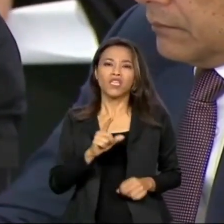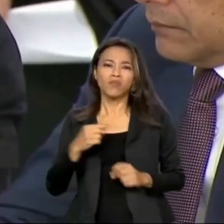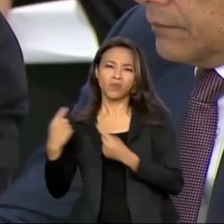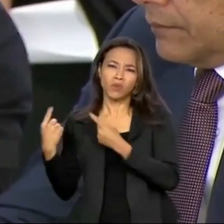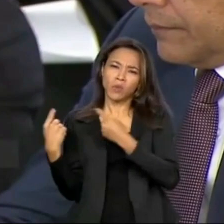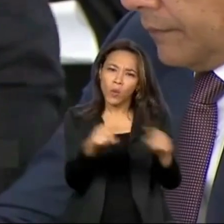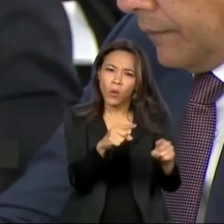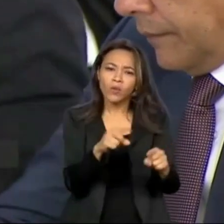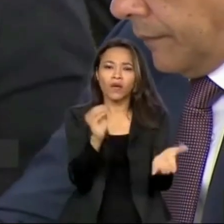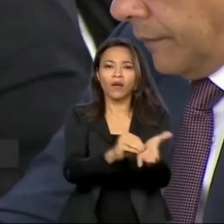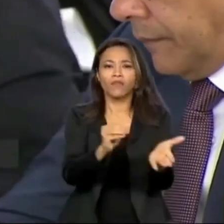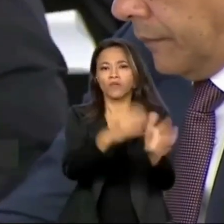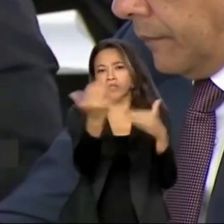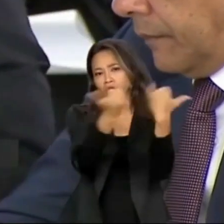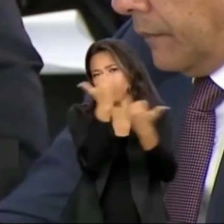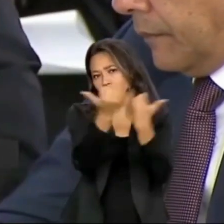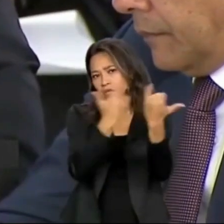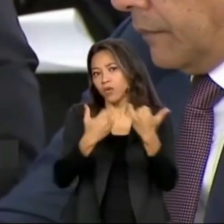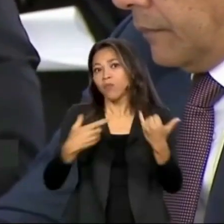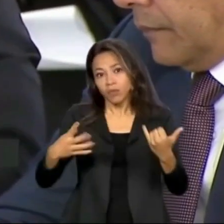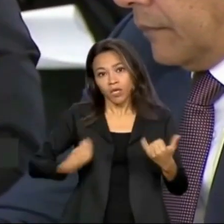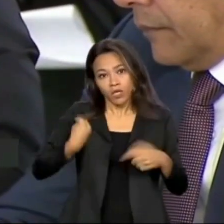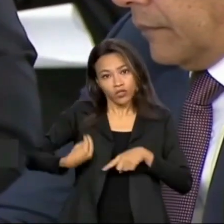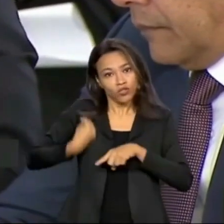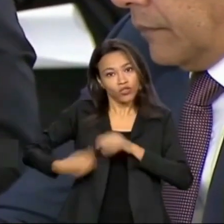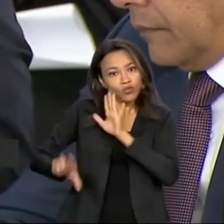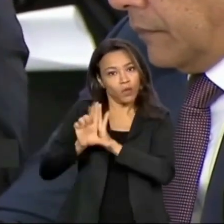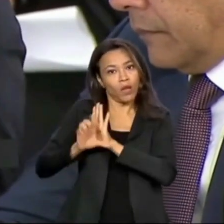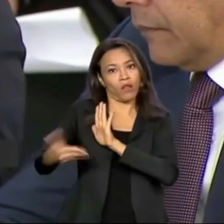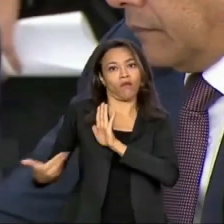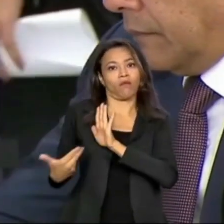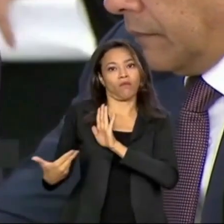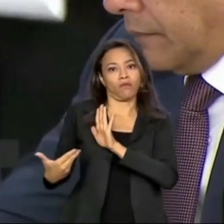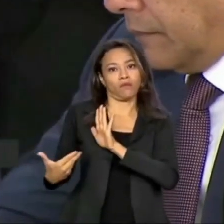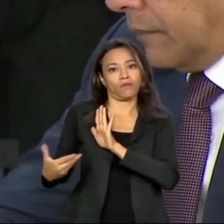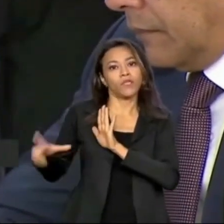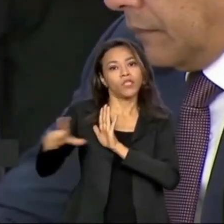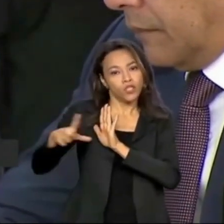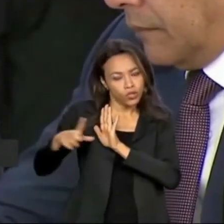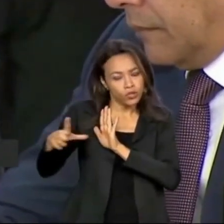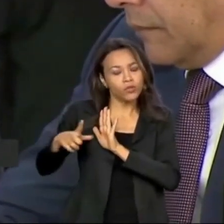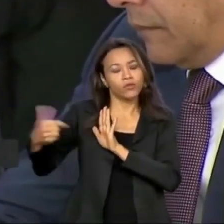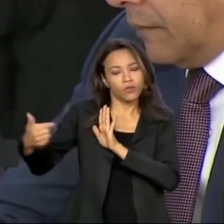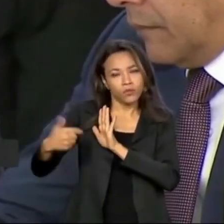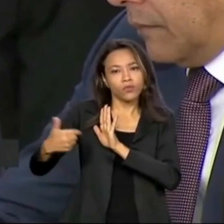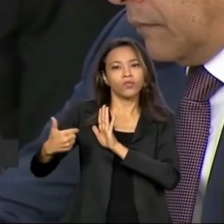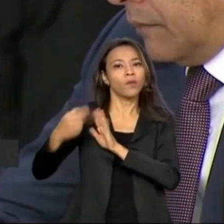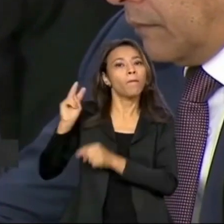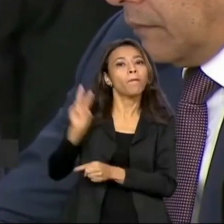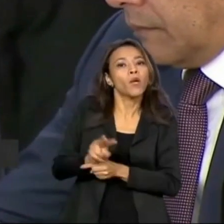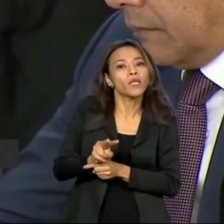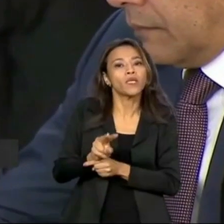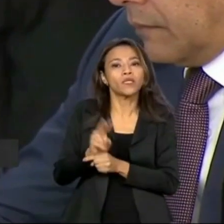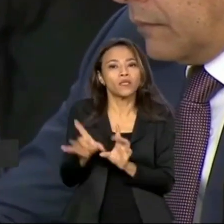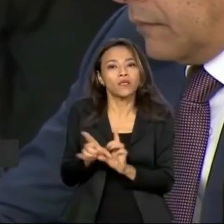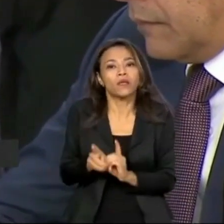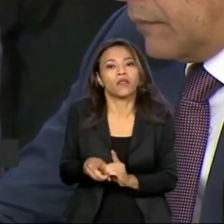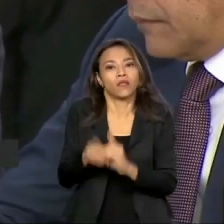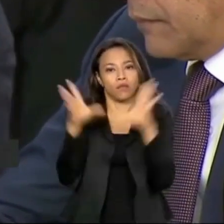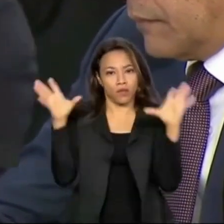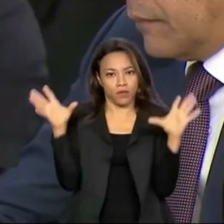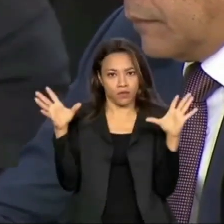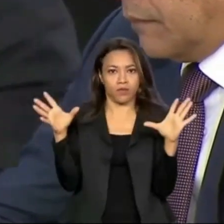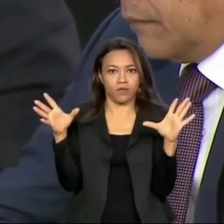ano passado com a legislação existente, com uma interpretação protetiva à democracia, é verdade, mas